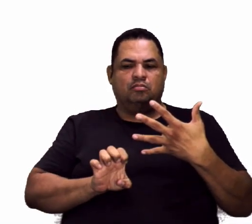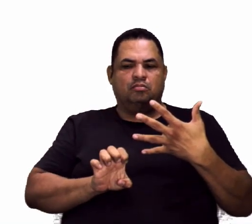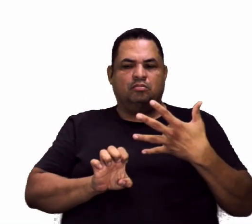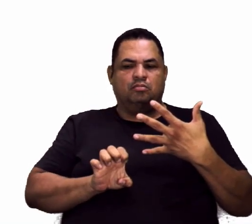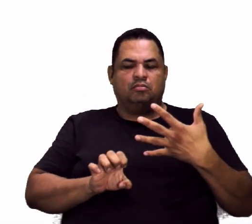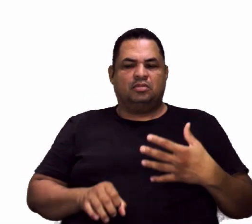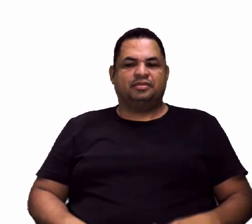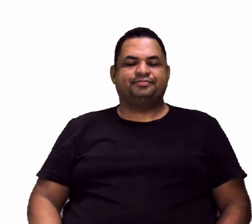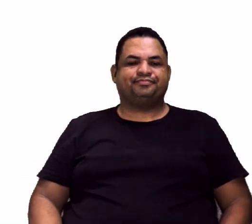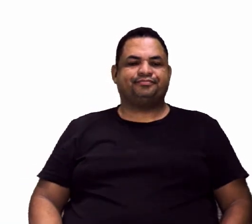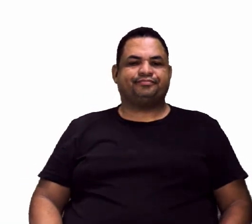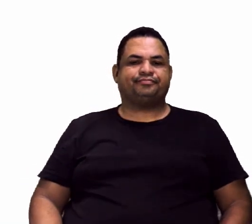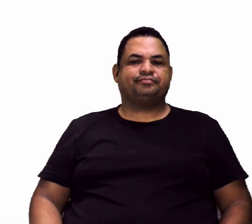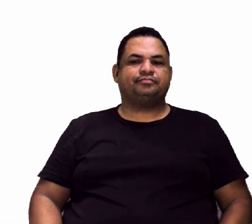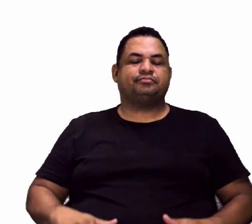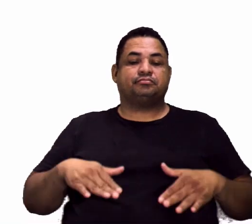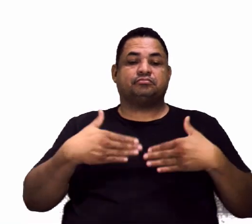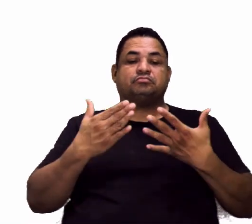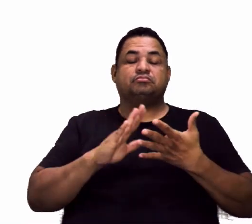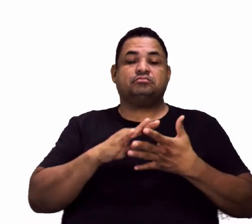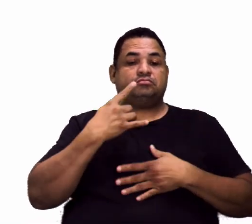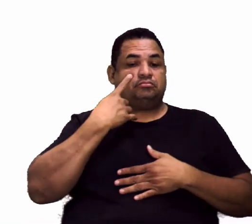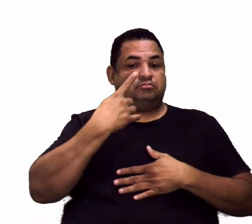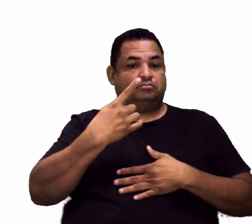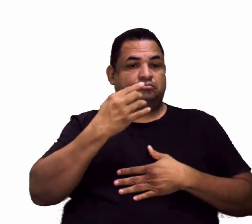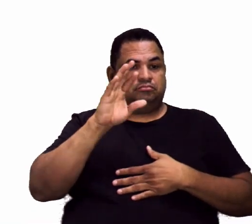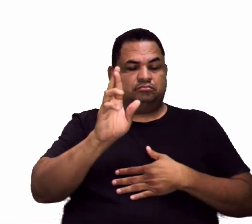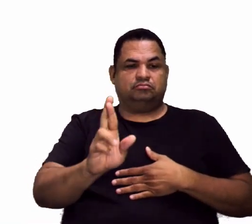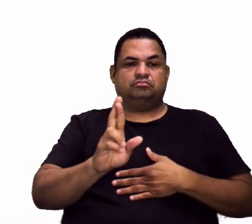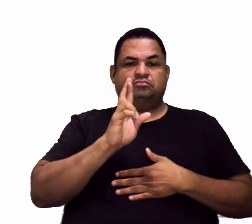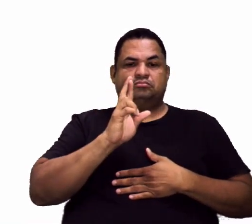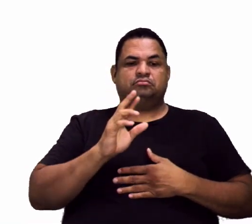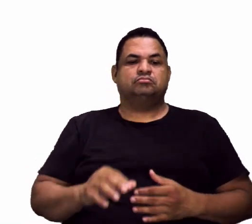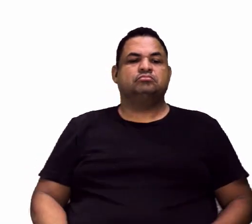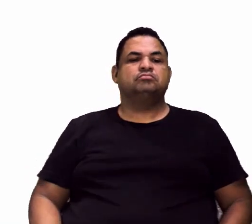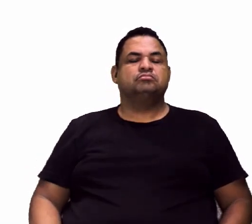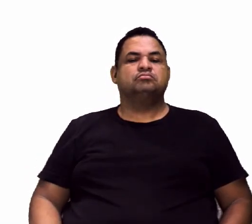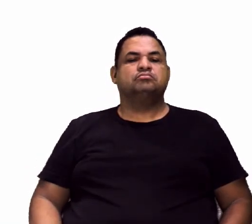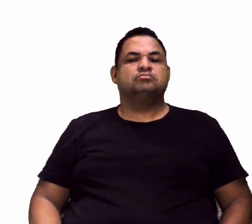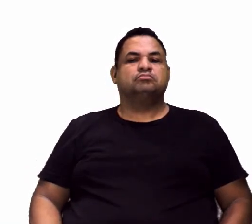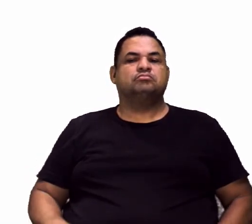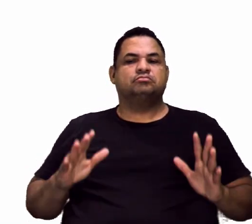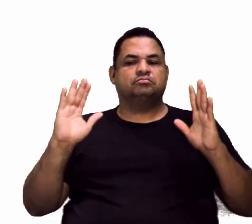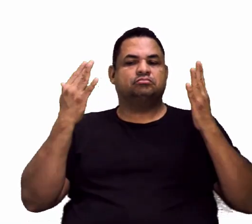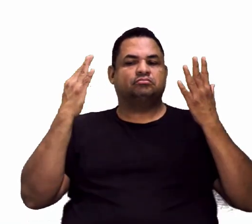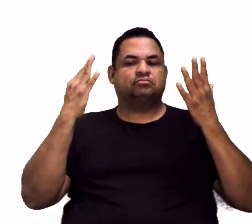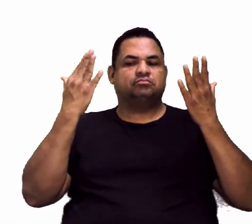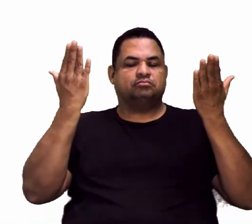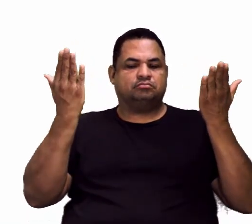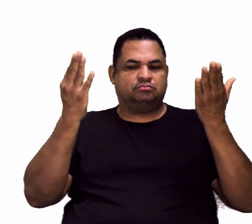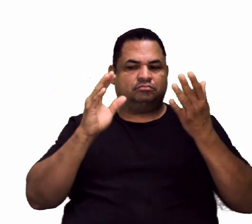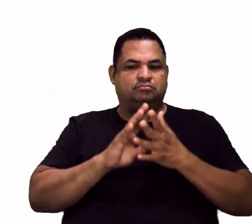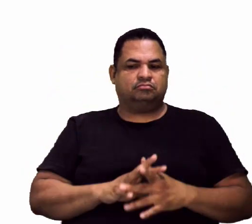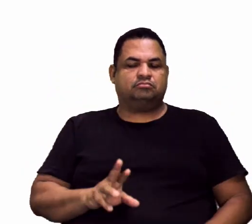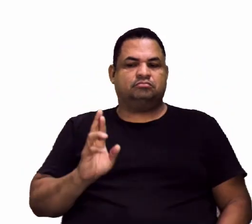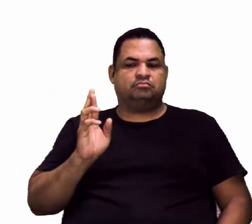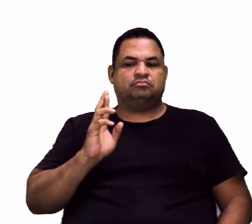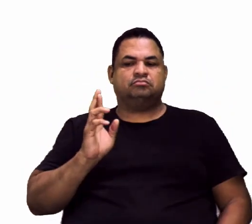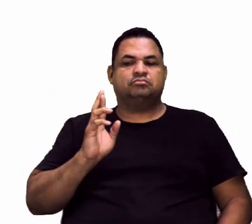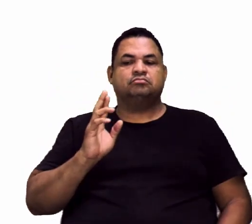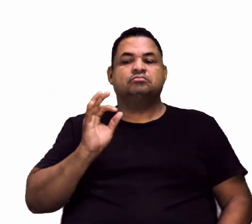a letra E? Vamos verificar então? E aí, parabéns para você